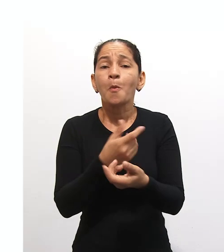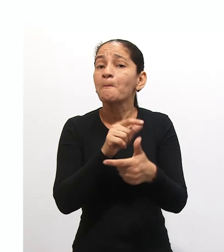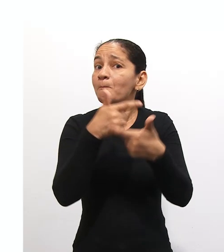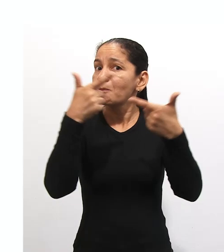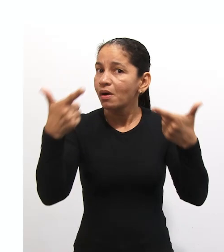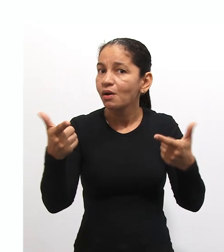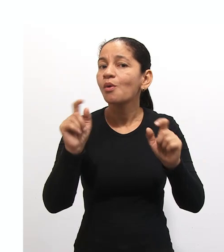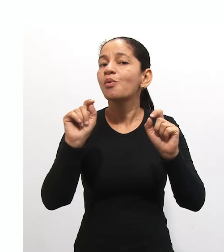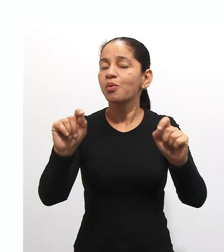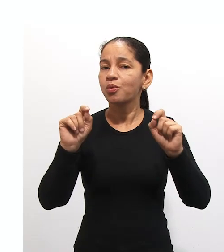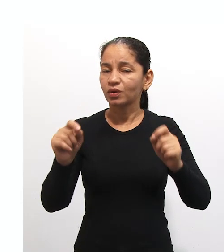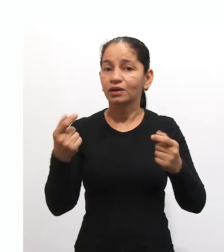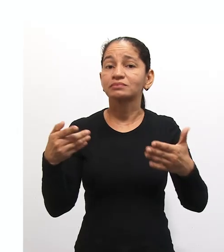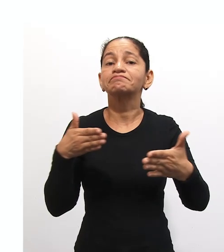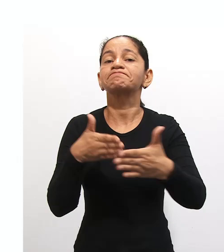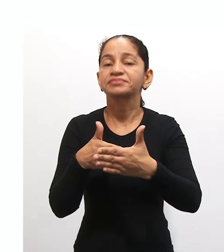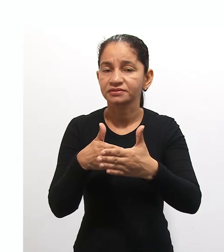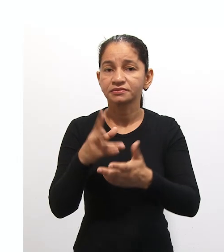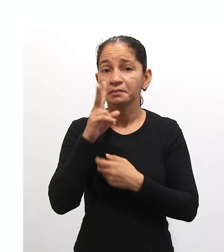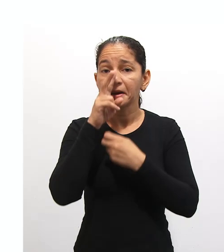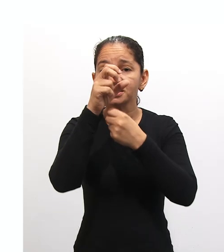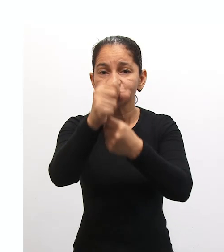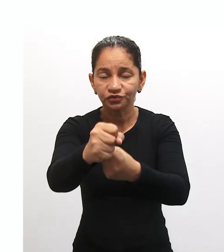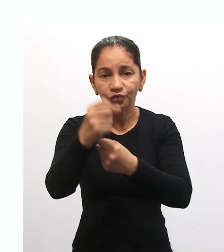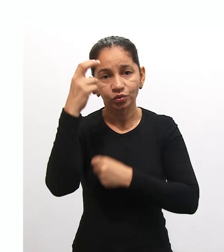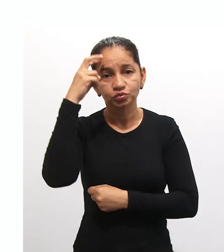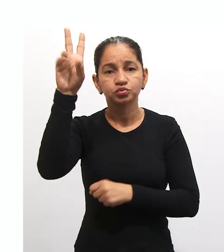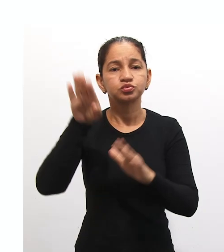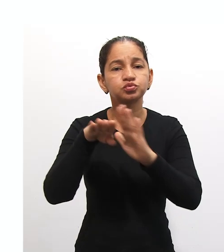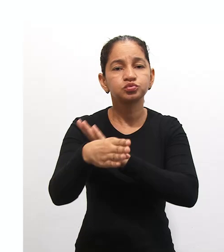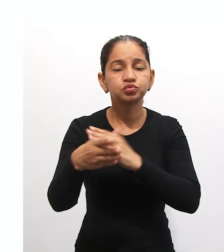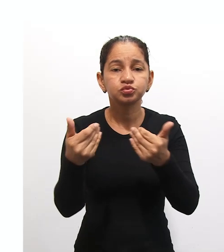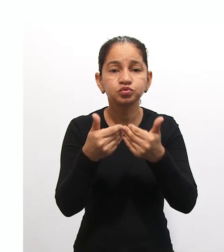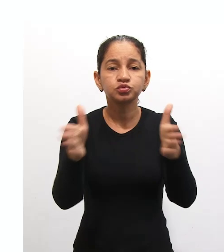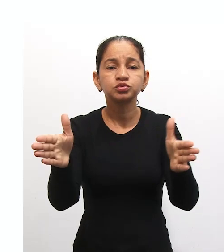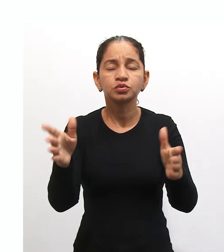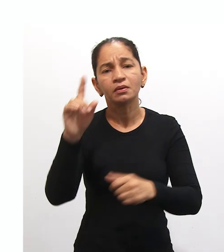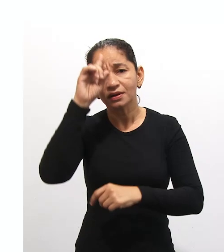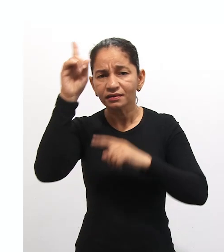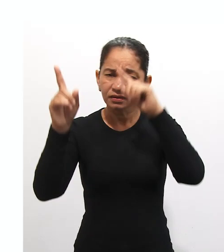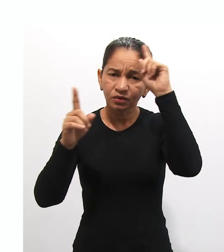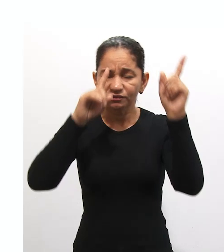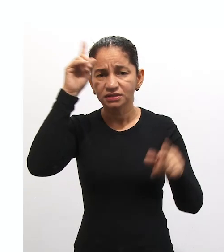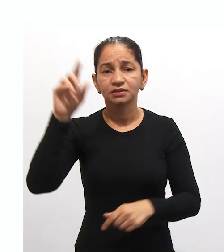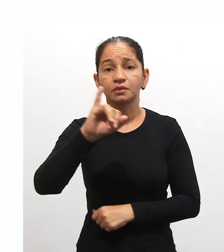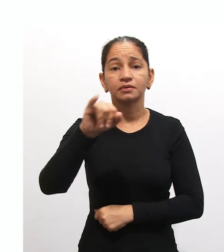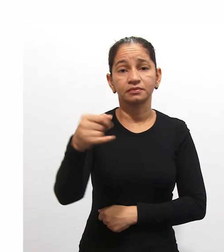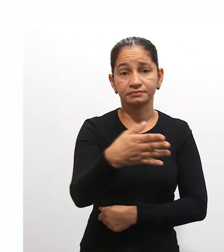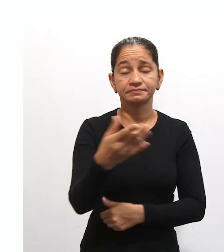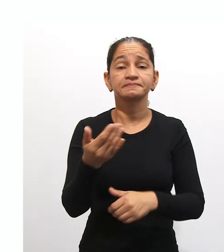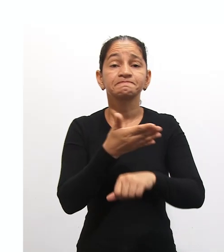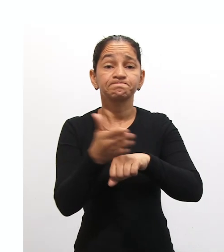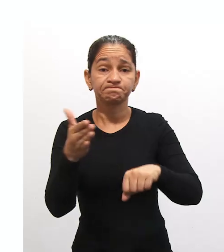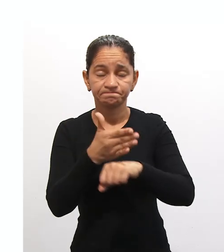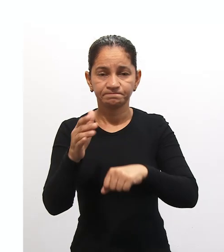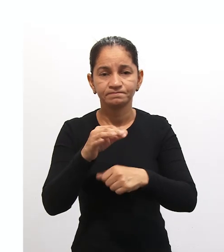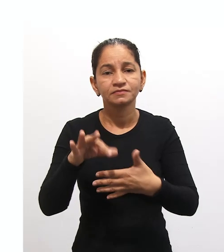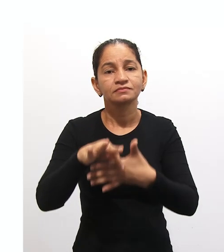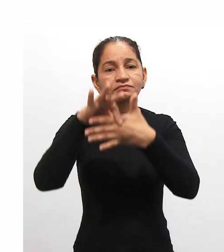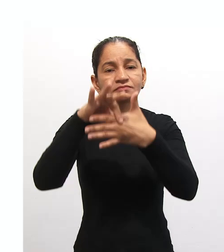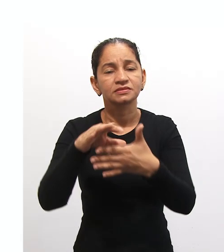unidade. Os maiores desafios são fortalecer uma cultura institucional aberta e inovadora,